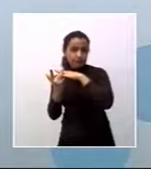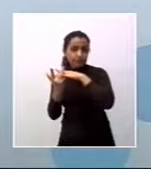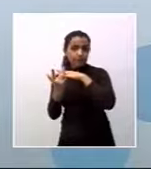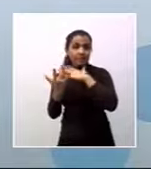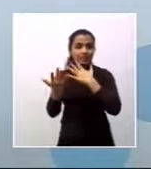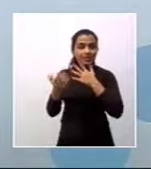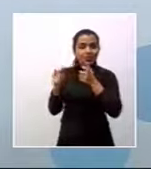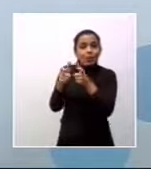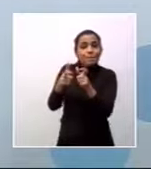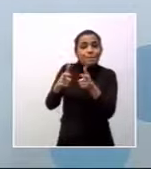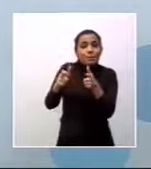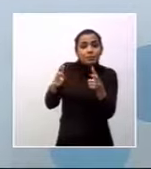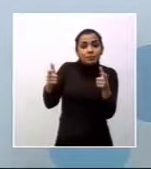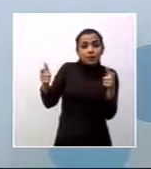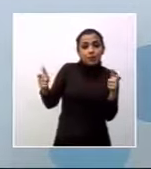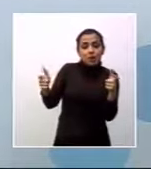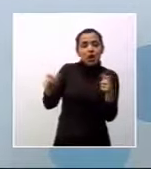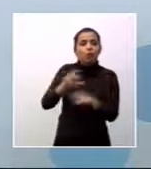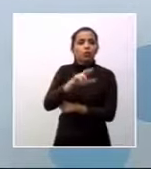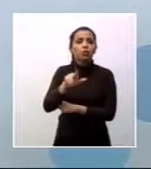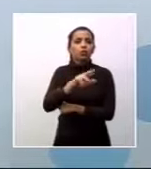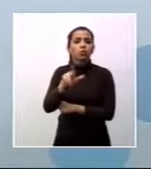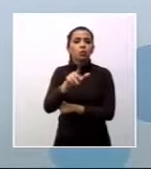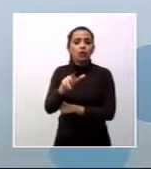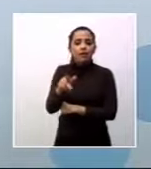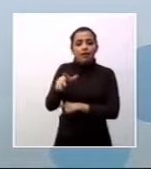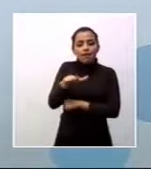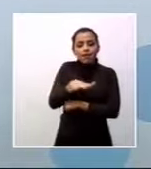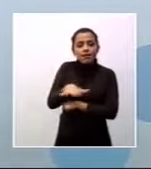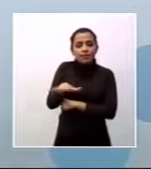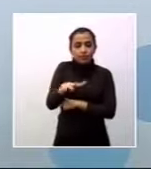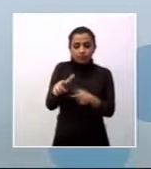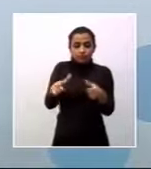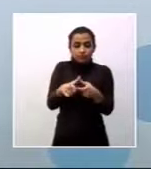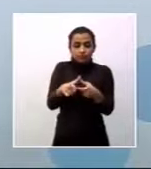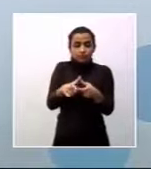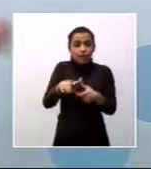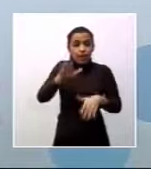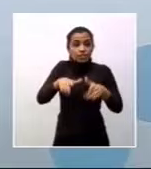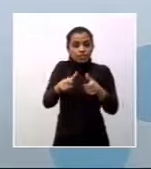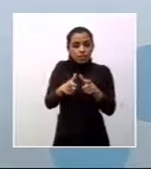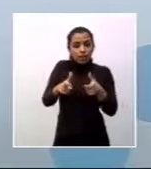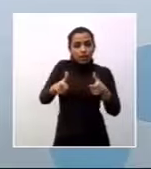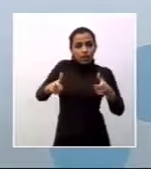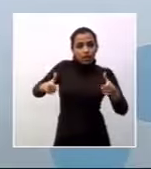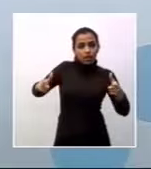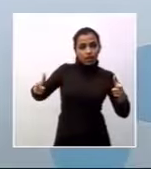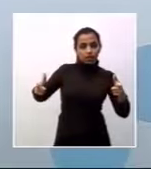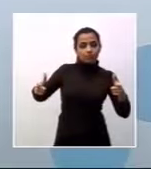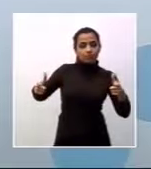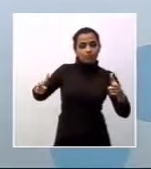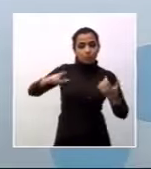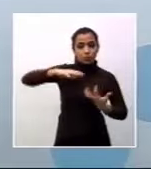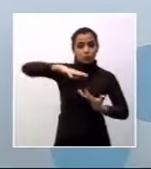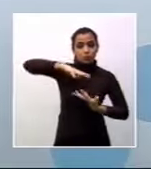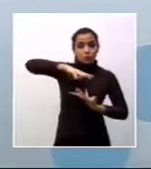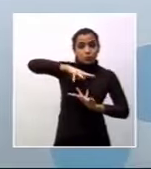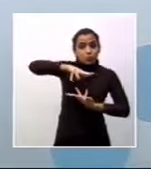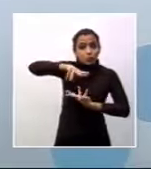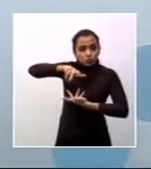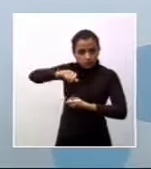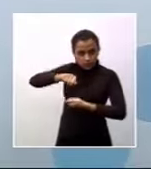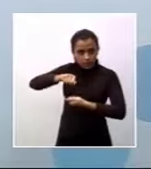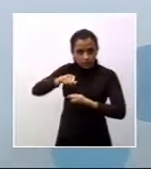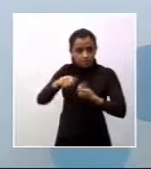mas sei que nos agora vamos mais regional ela estava se expandindo às vezes um país inteiro ou às vezes para o mundo inteiro então o que a gente